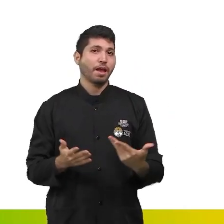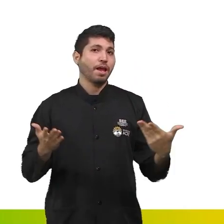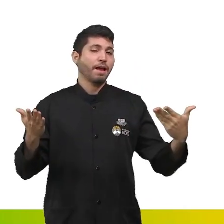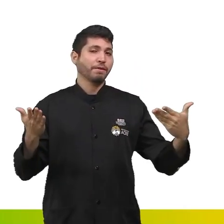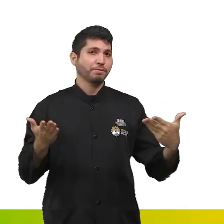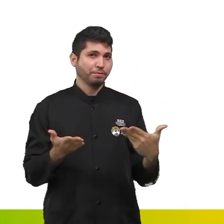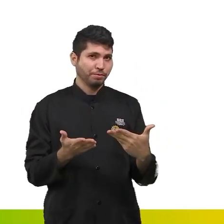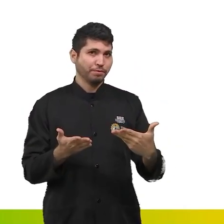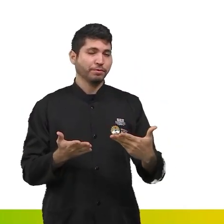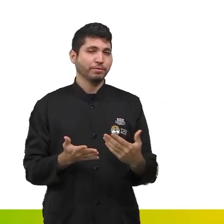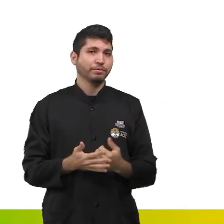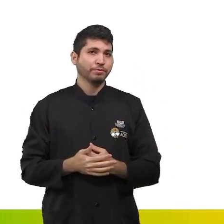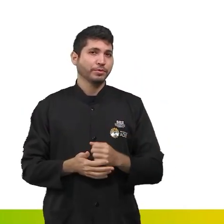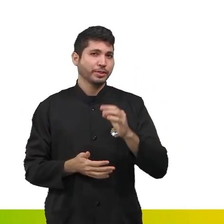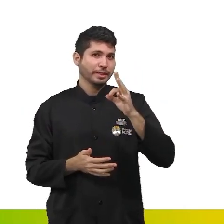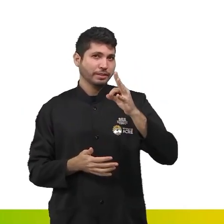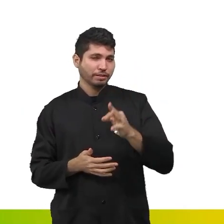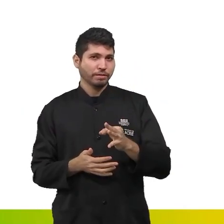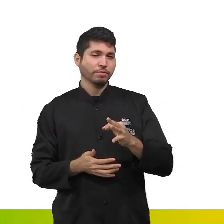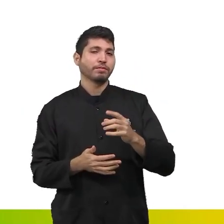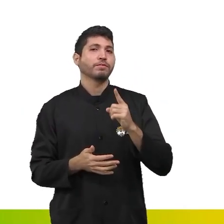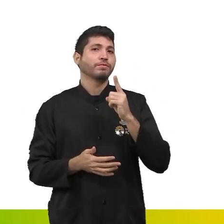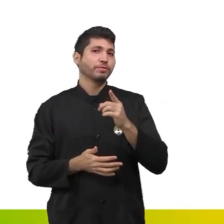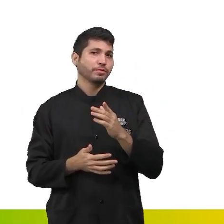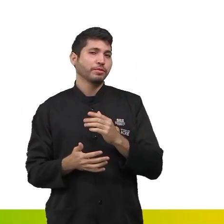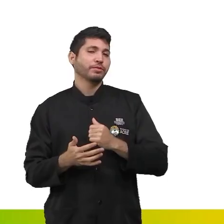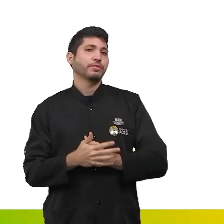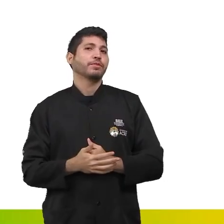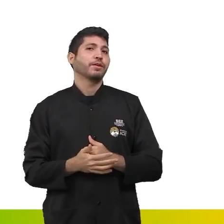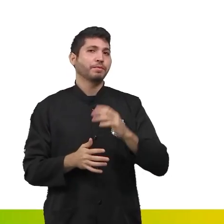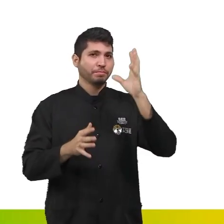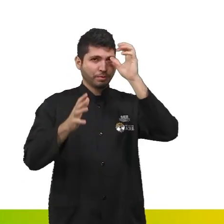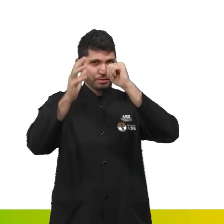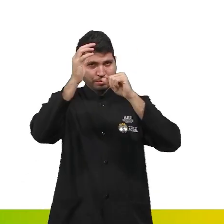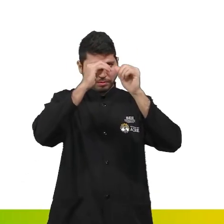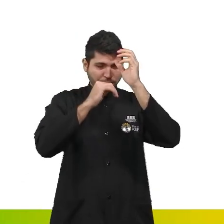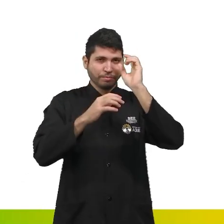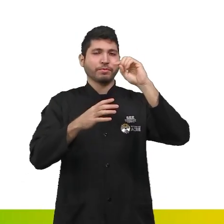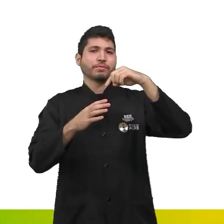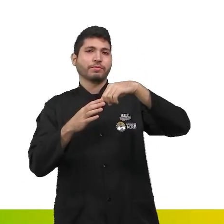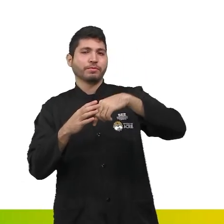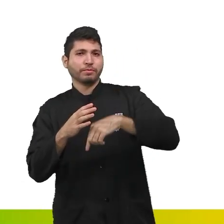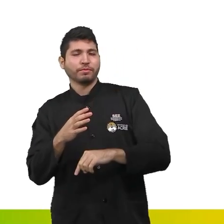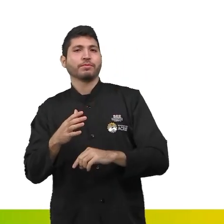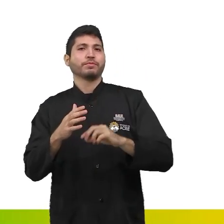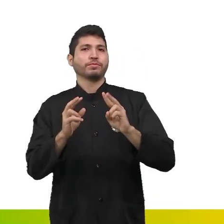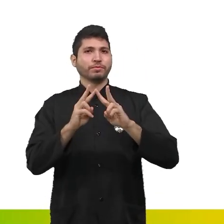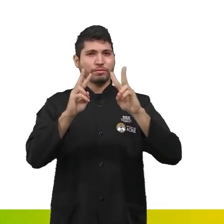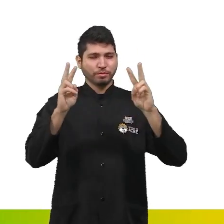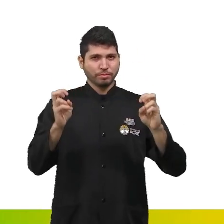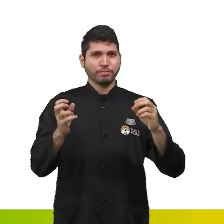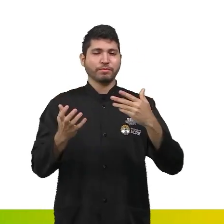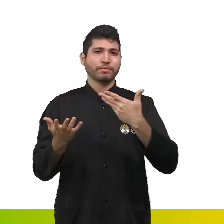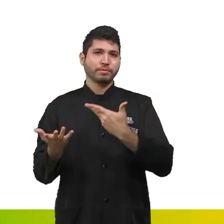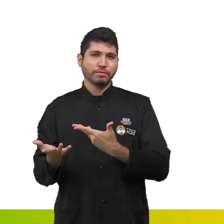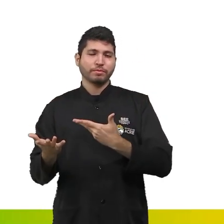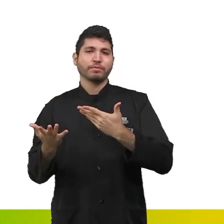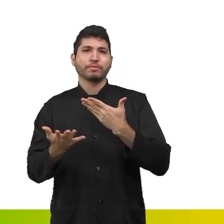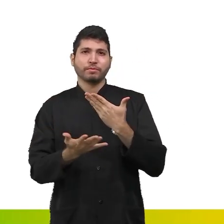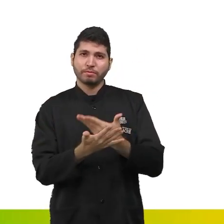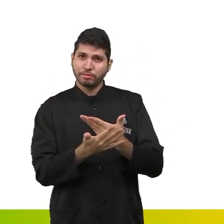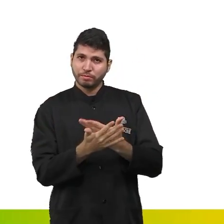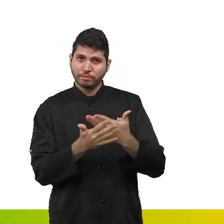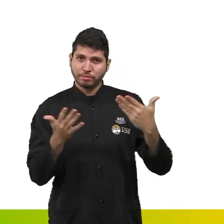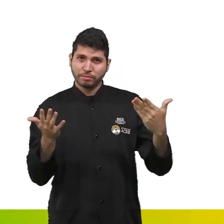e que com certeza você trazia já com você algo a respeito disso ao longo da tua vida escolar, lá do